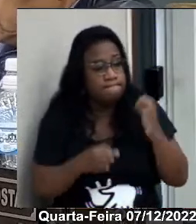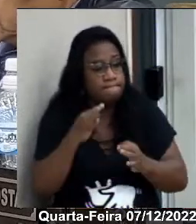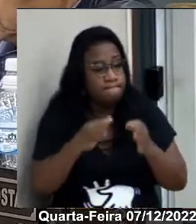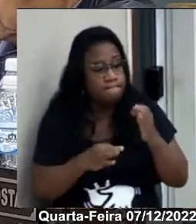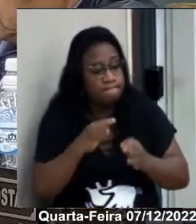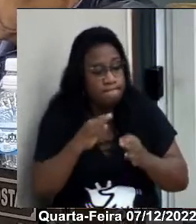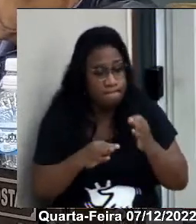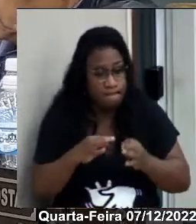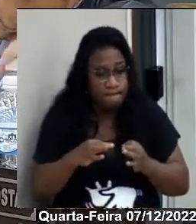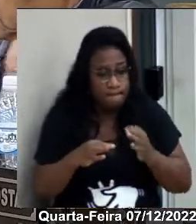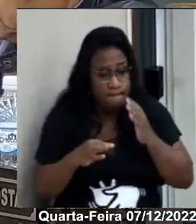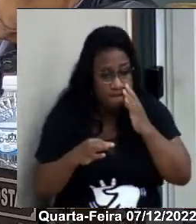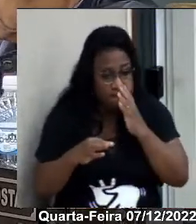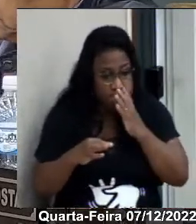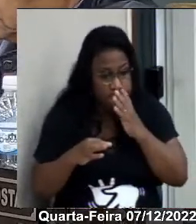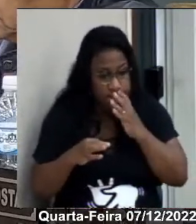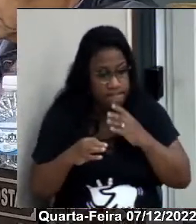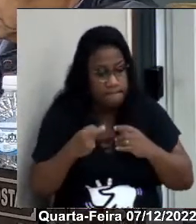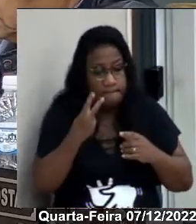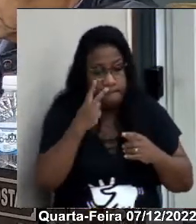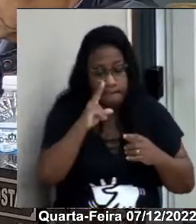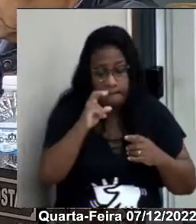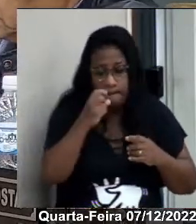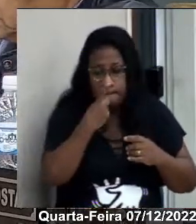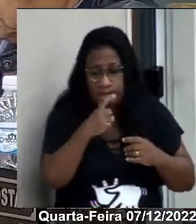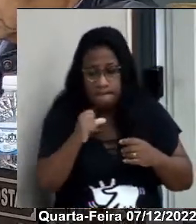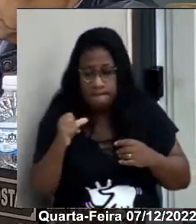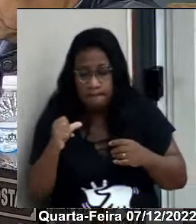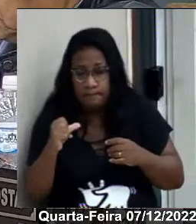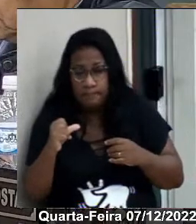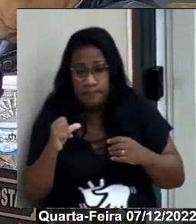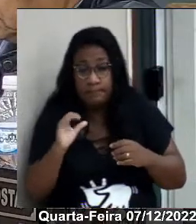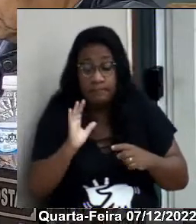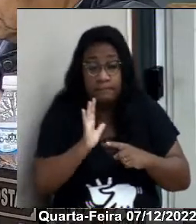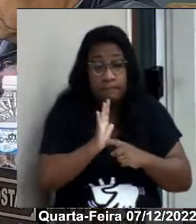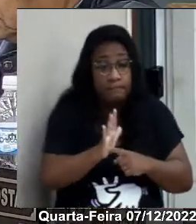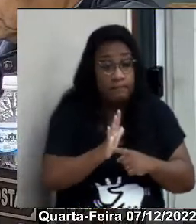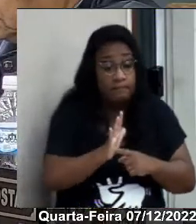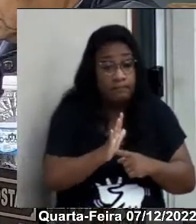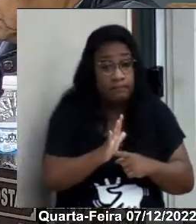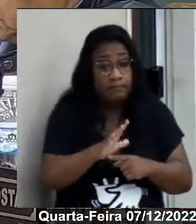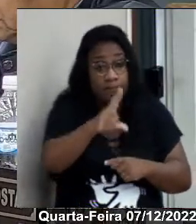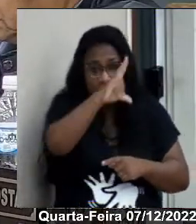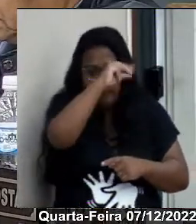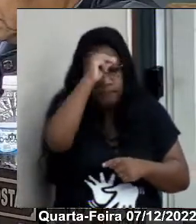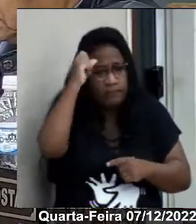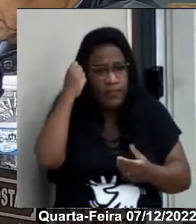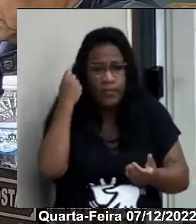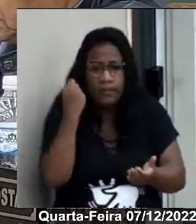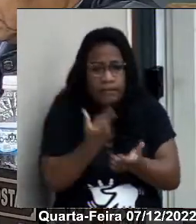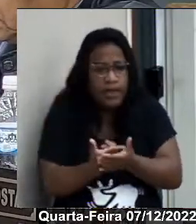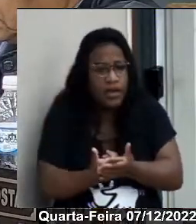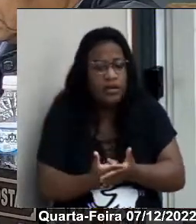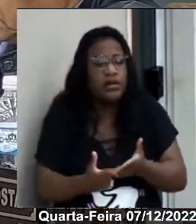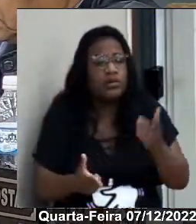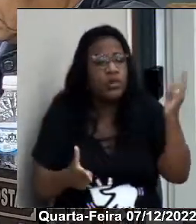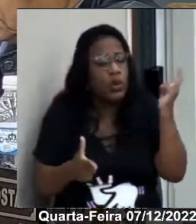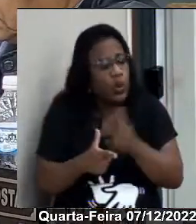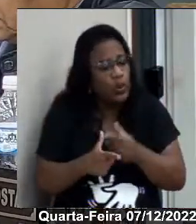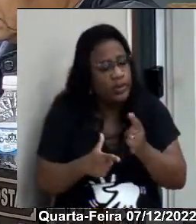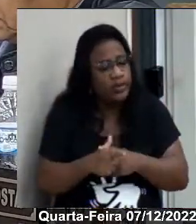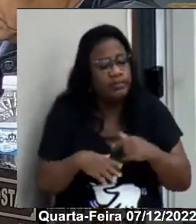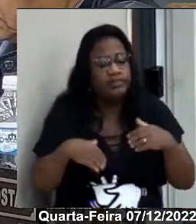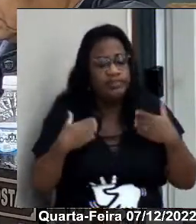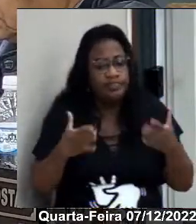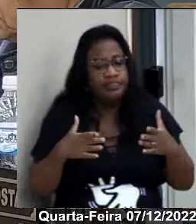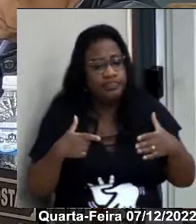de 2017, 18, 19, estava apontando que a prefeitura não estava fazendo os pagamentos, né? E depois de